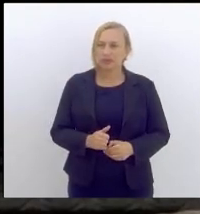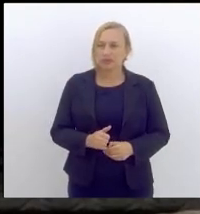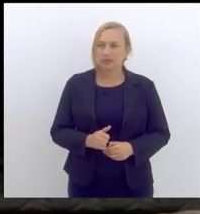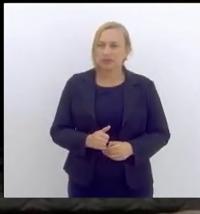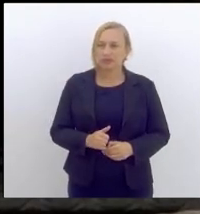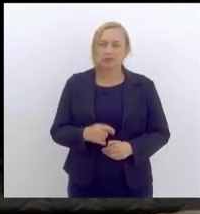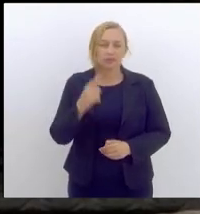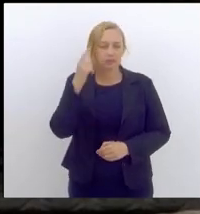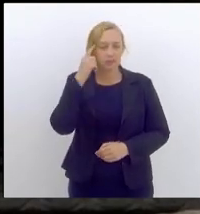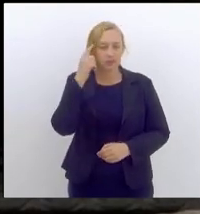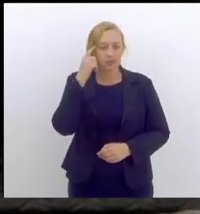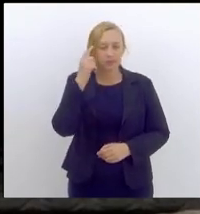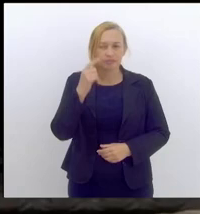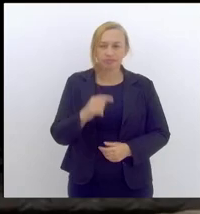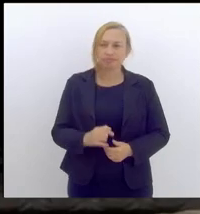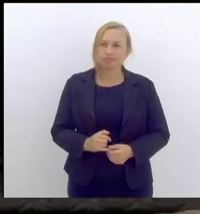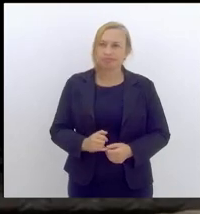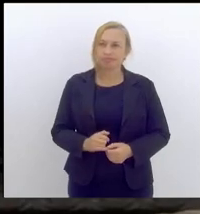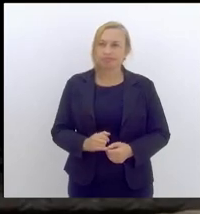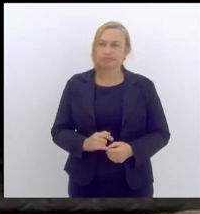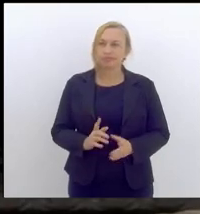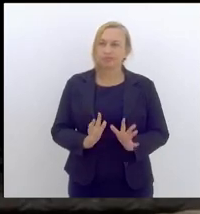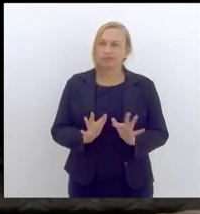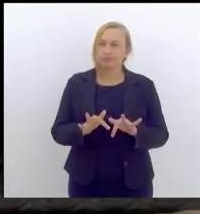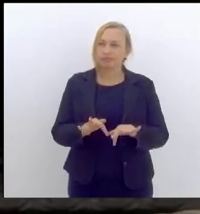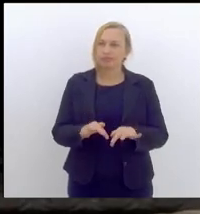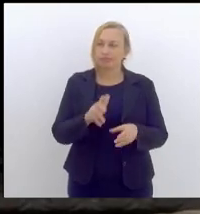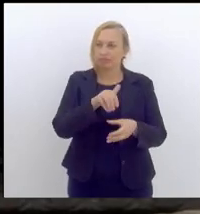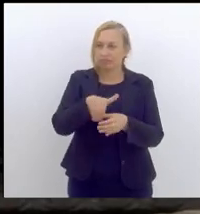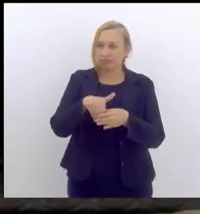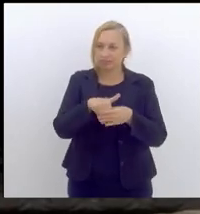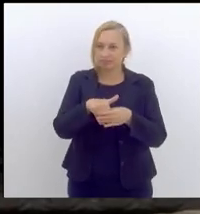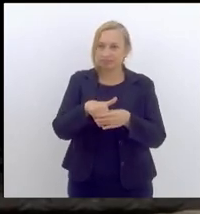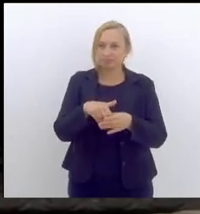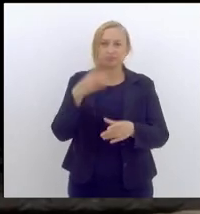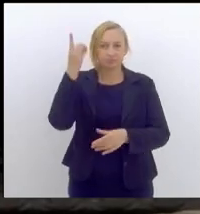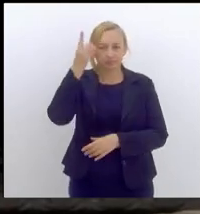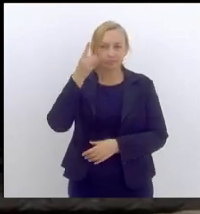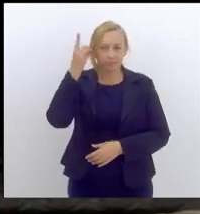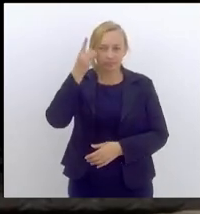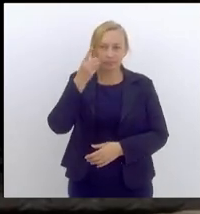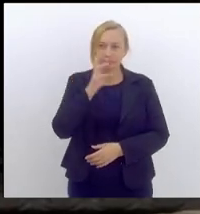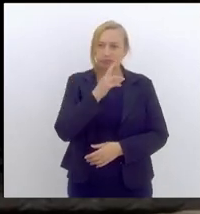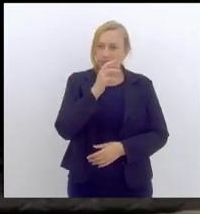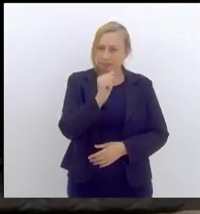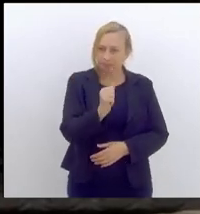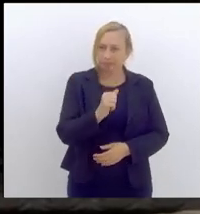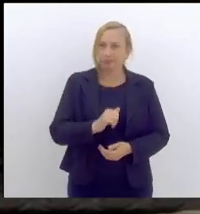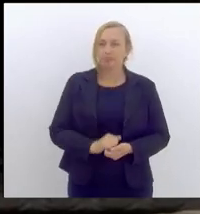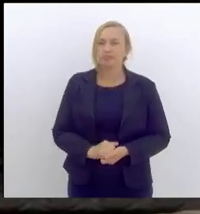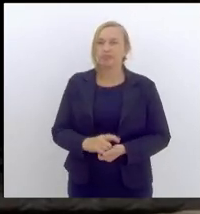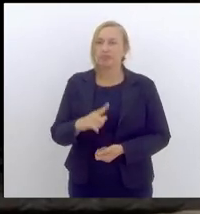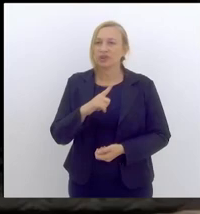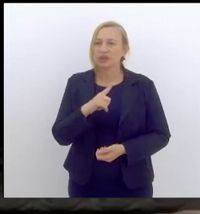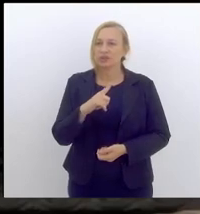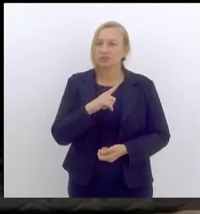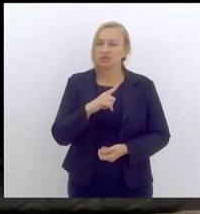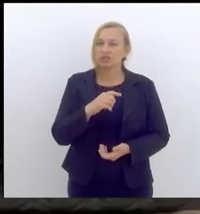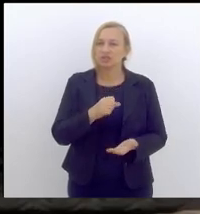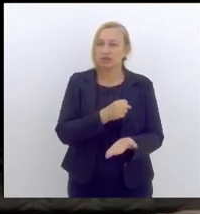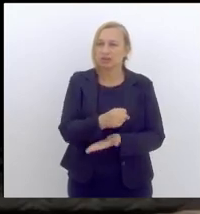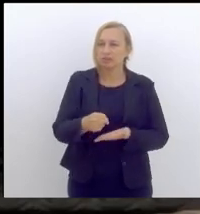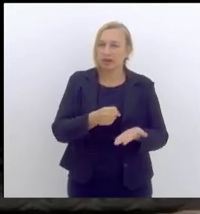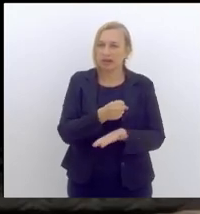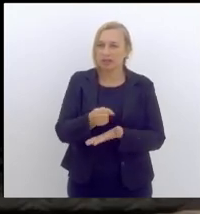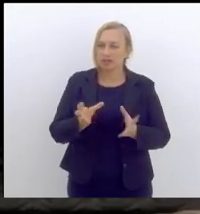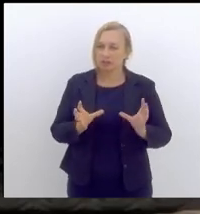reflexão. Quando terminamos as eleições, deputado Rodrigo Amorim, nós tínhamos na nossa base,